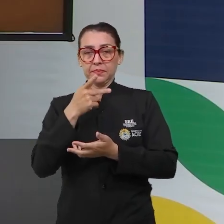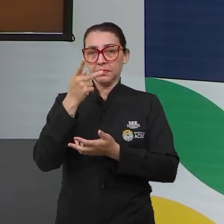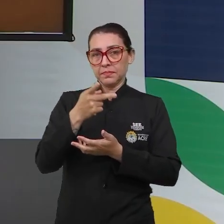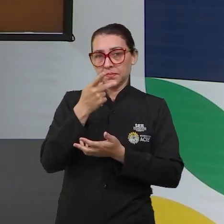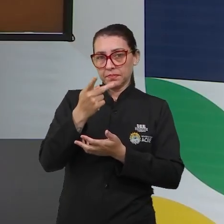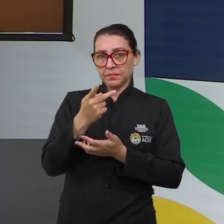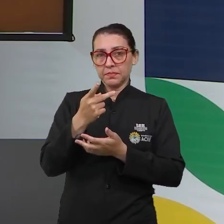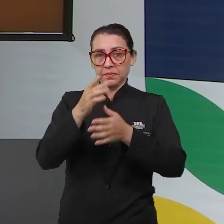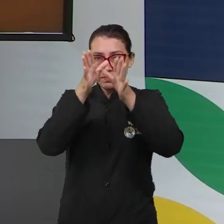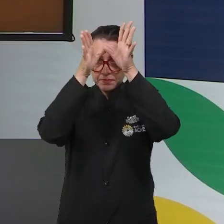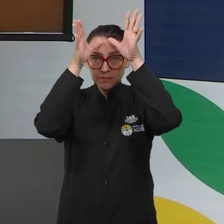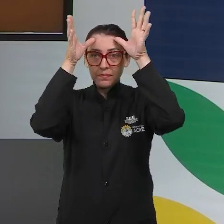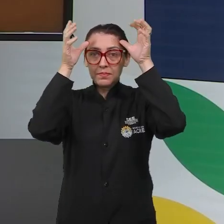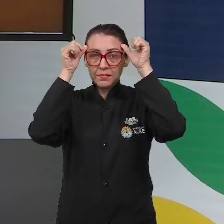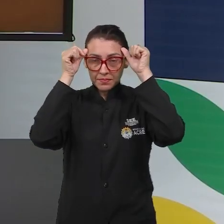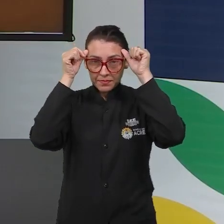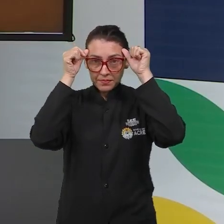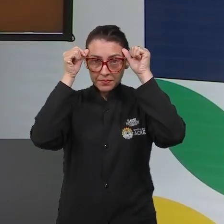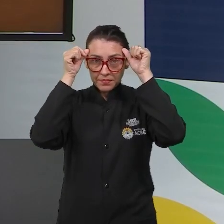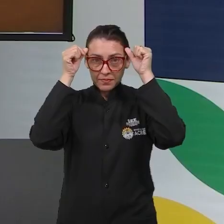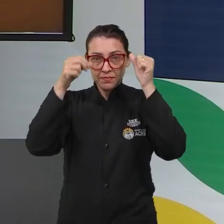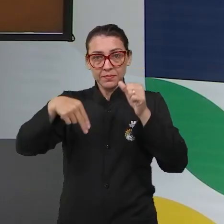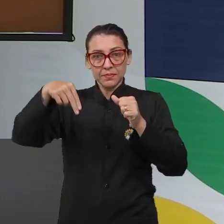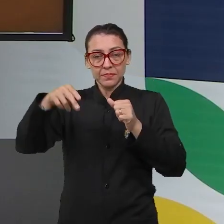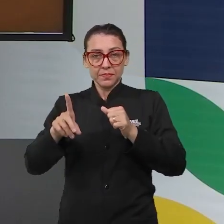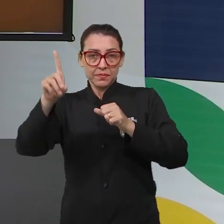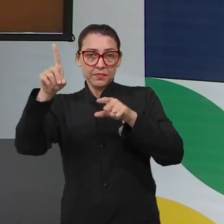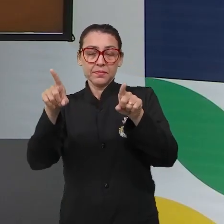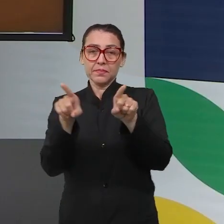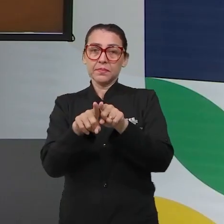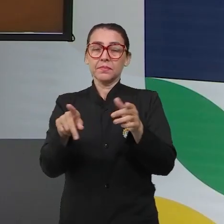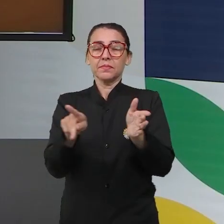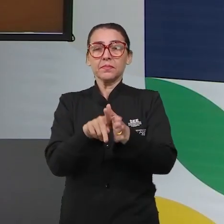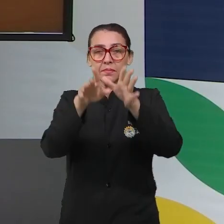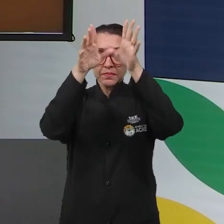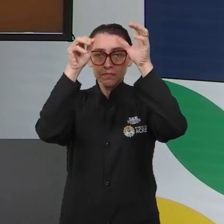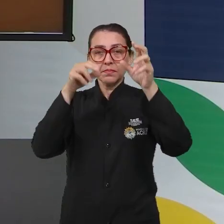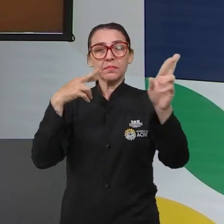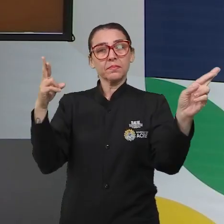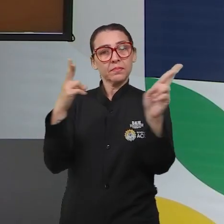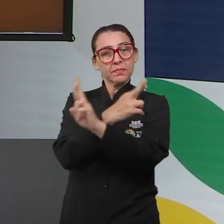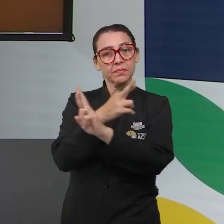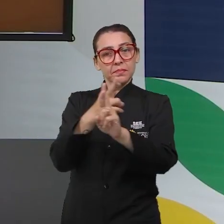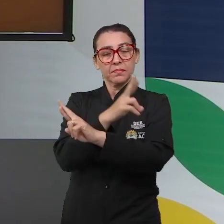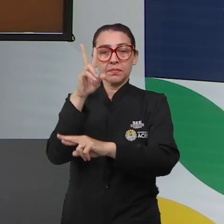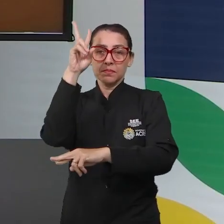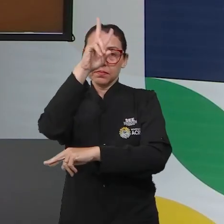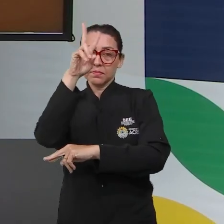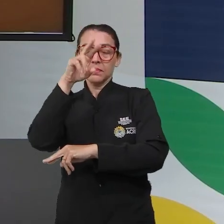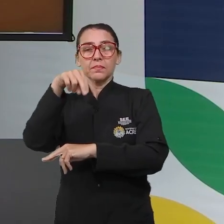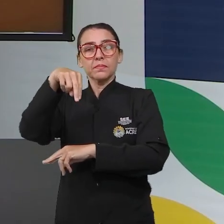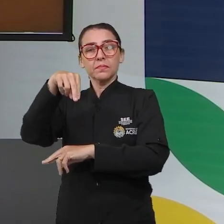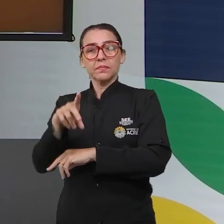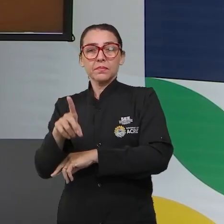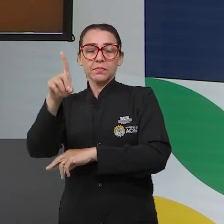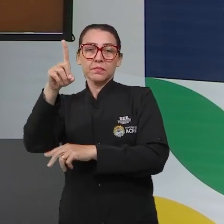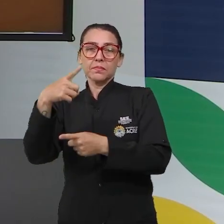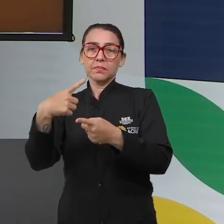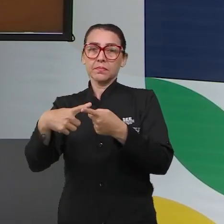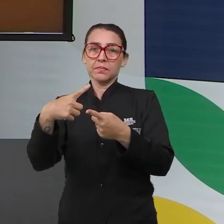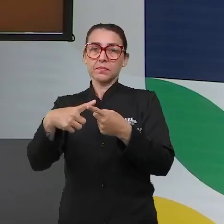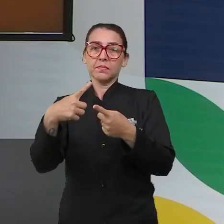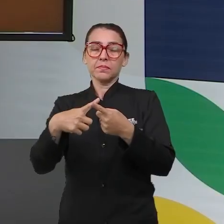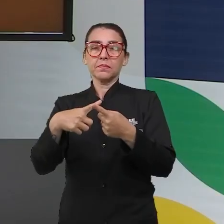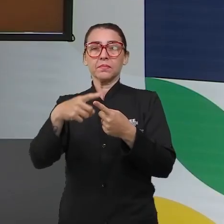falar do Acre, né, do Nordeste também, porque o Acre tem essa relação histórica com o Nordeste por conta, né,